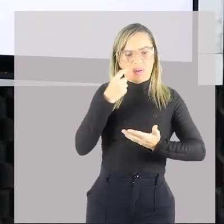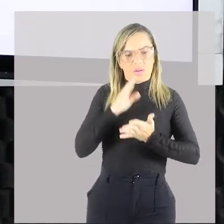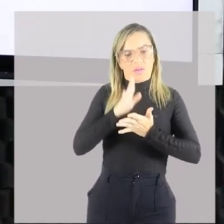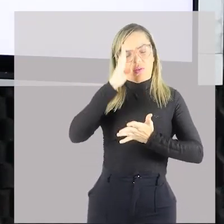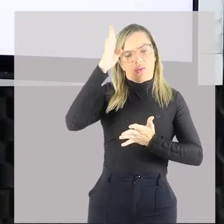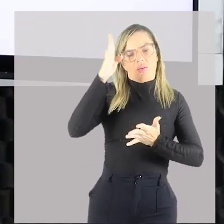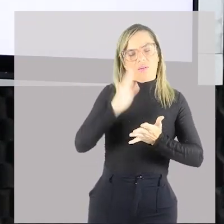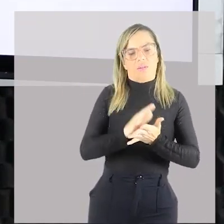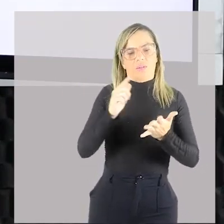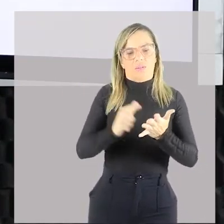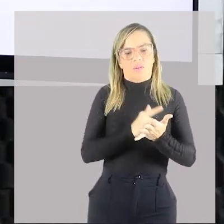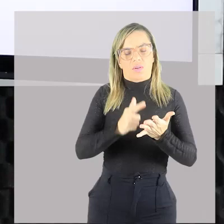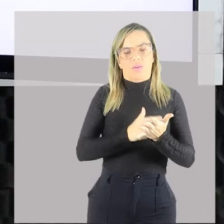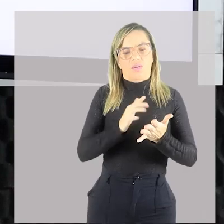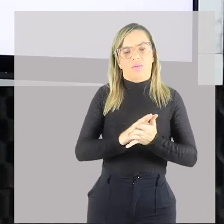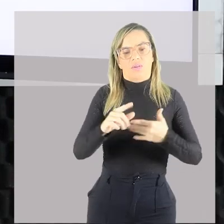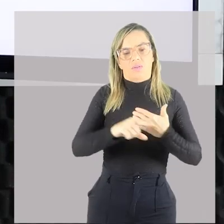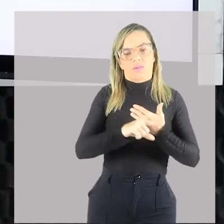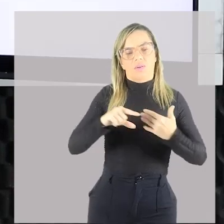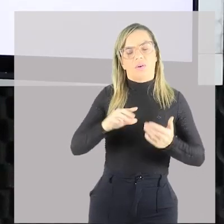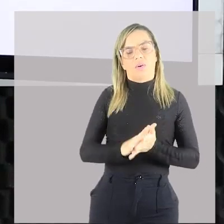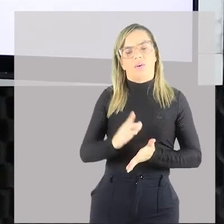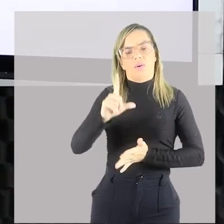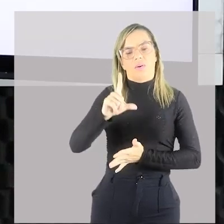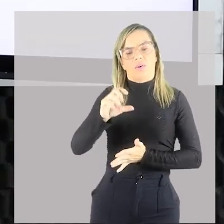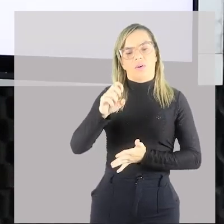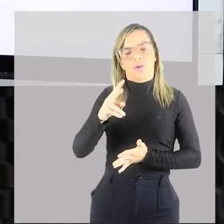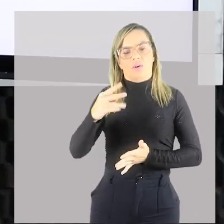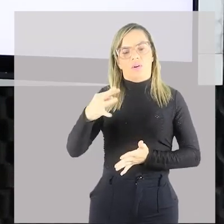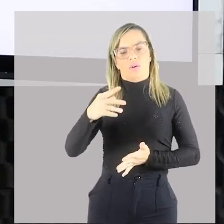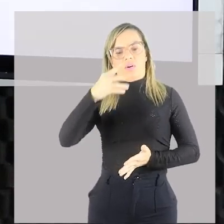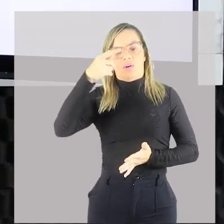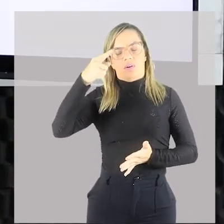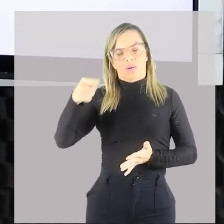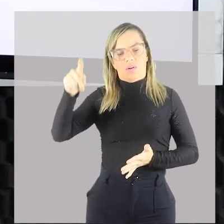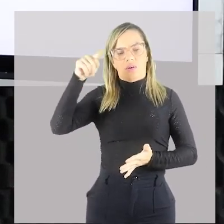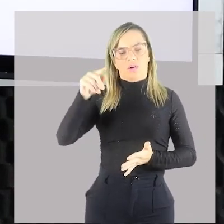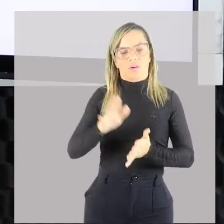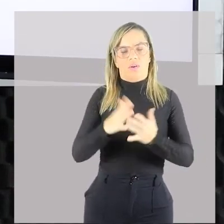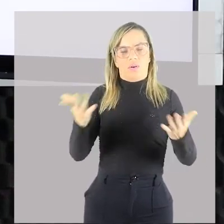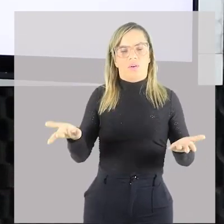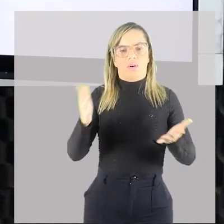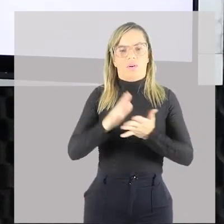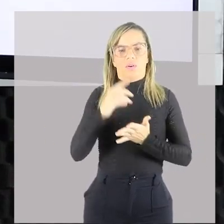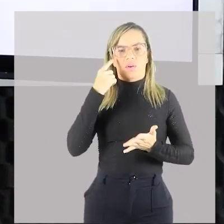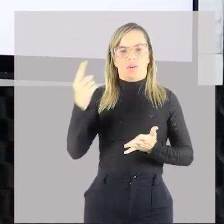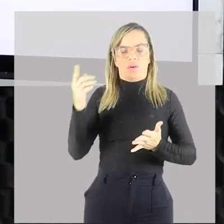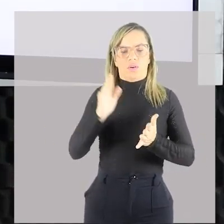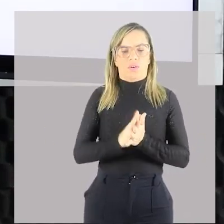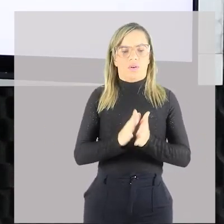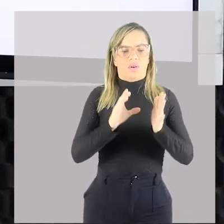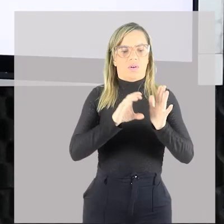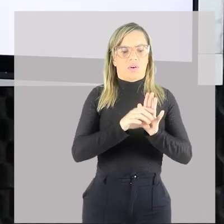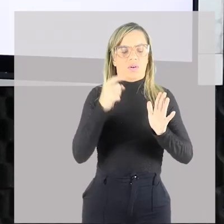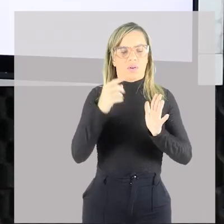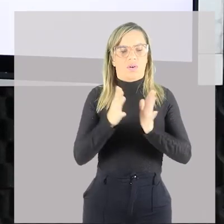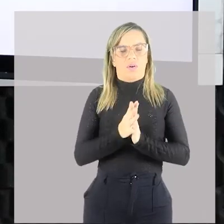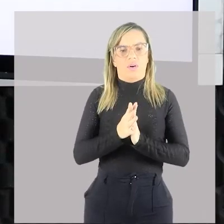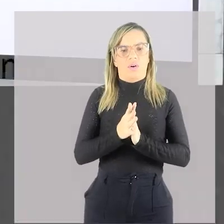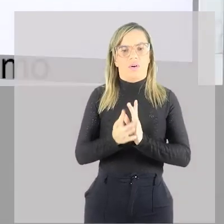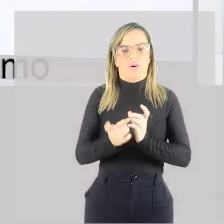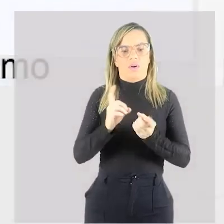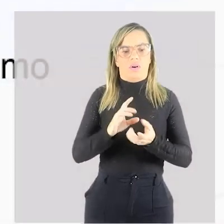principalmente. Então, seria, como eu disse a vocês, a premissa contrária. Onde é que eu tenho a premissa contrária? Obviamente eu